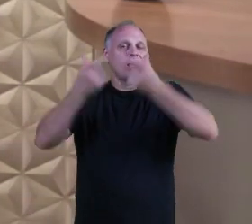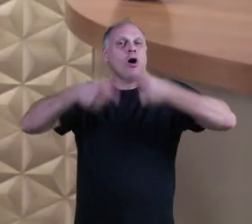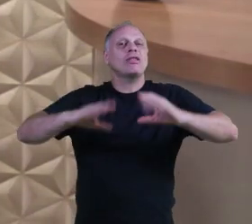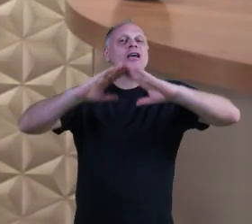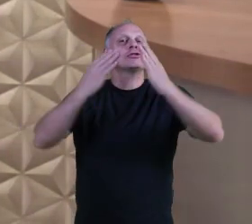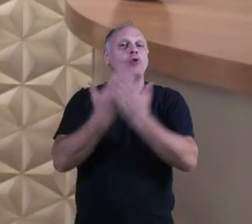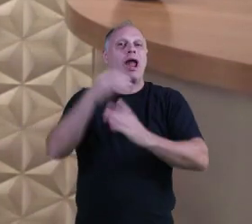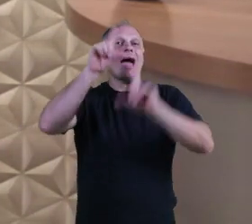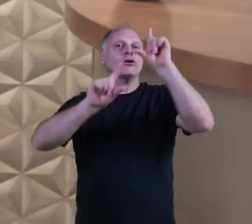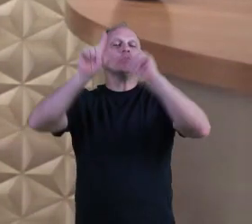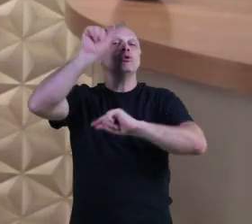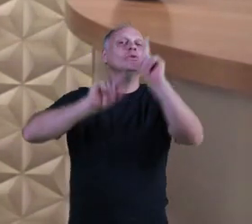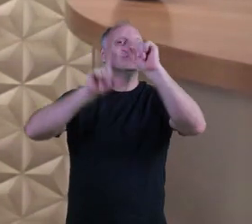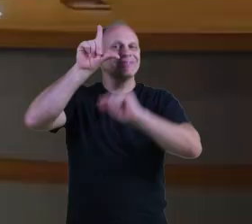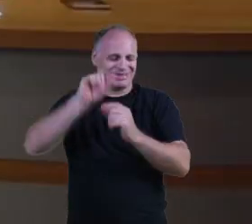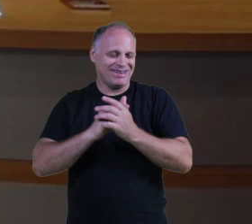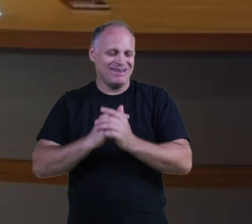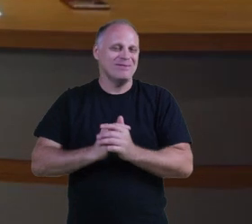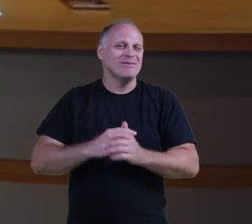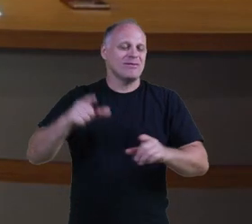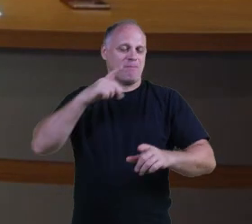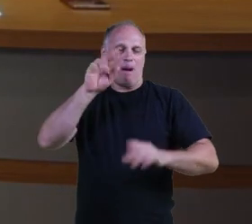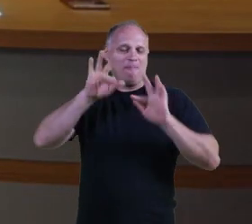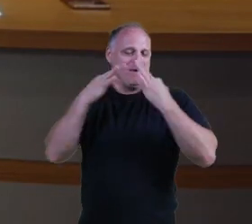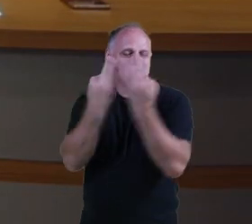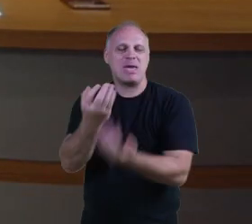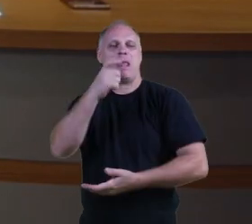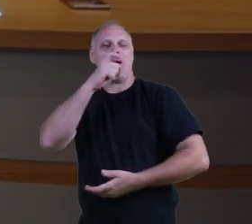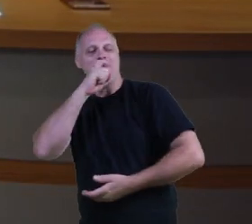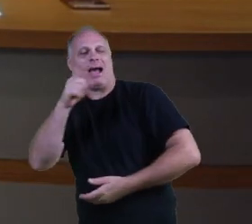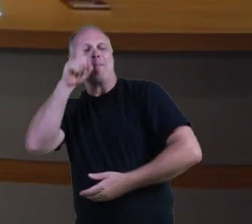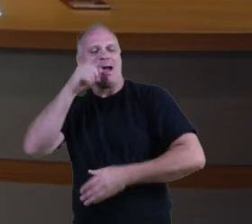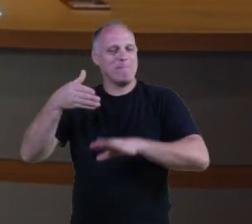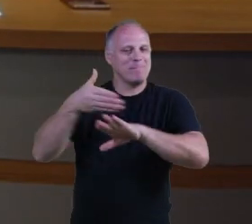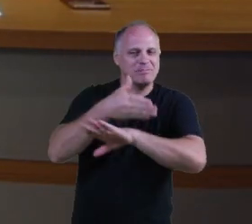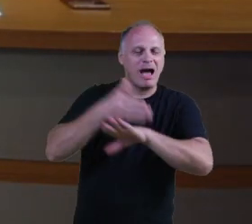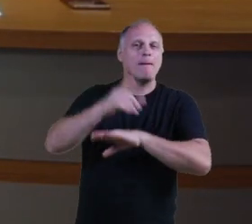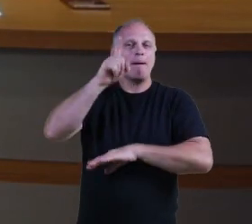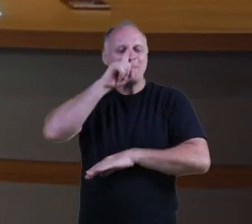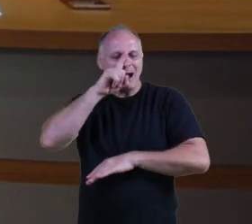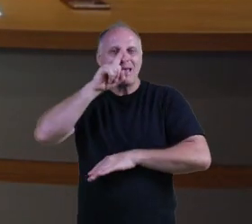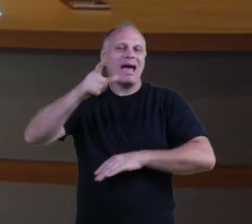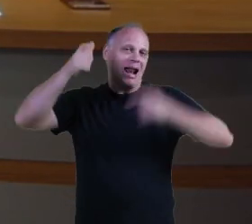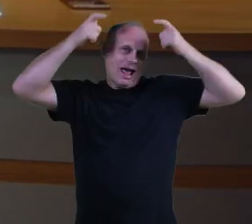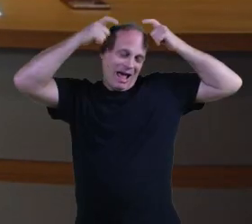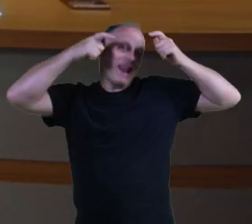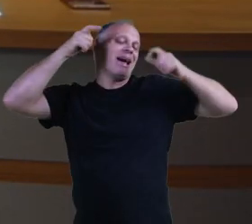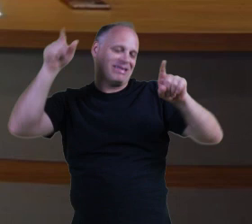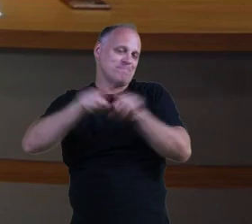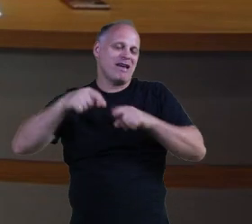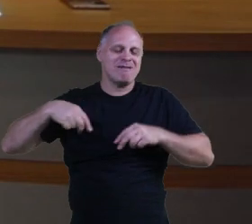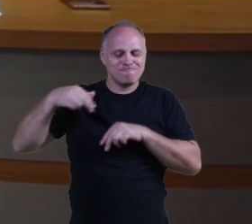do Primavera, do Cruzeiro, onde minha família, meu pai era frequentador, minha mãe foi